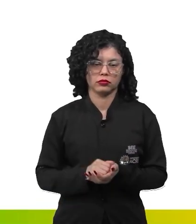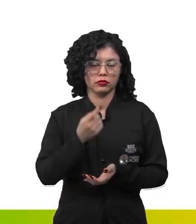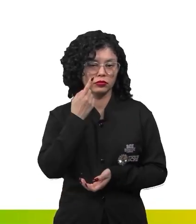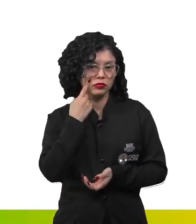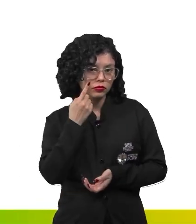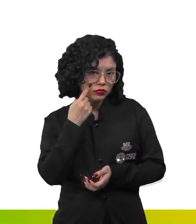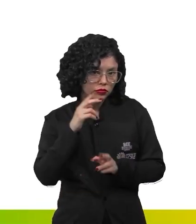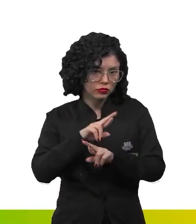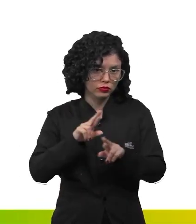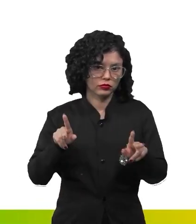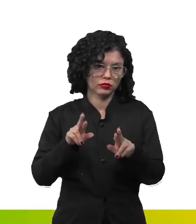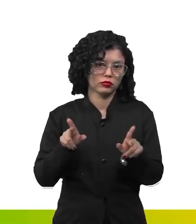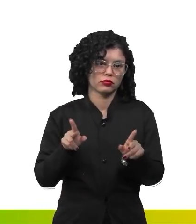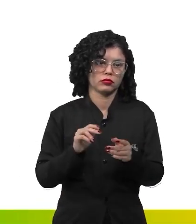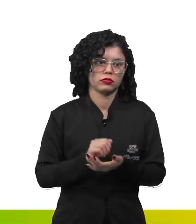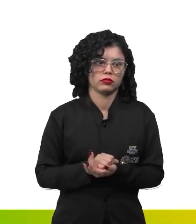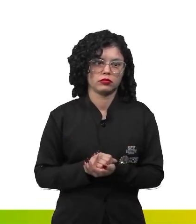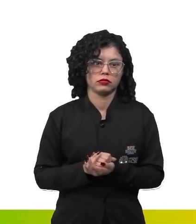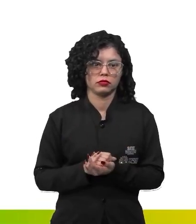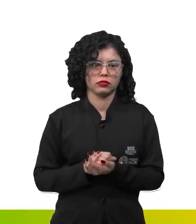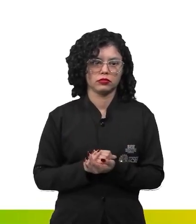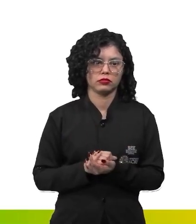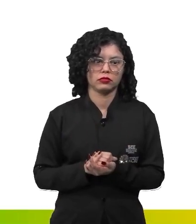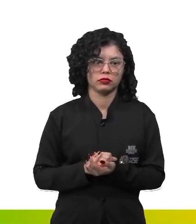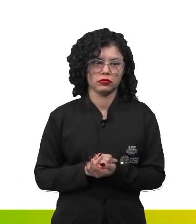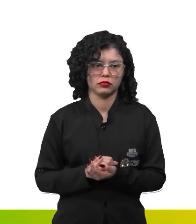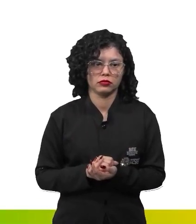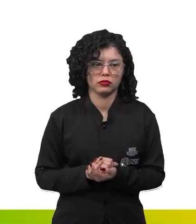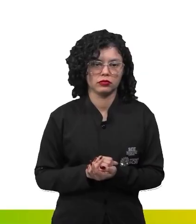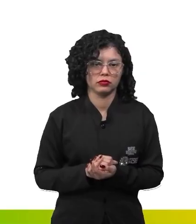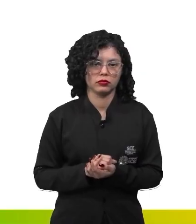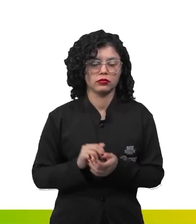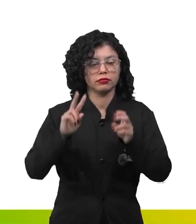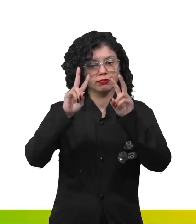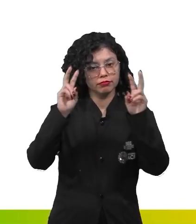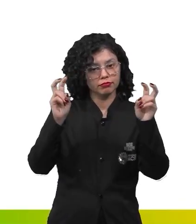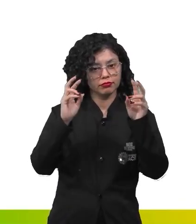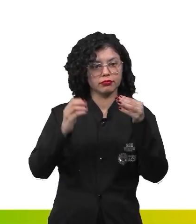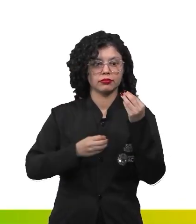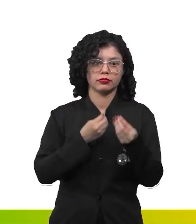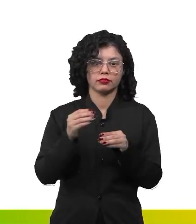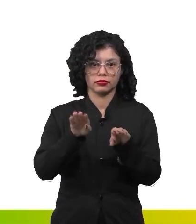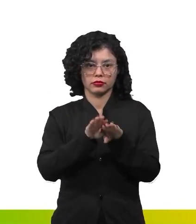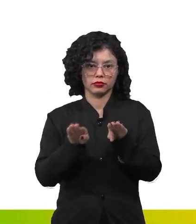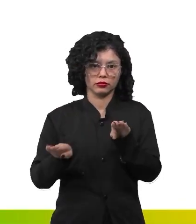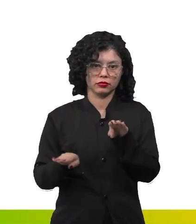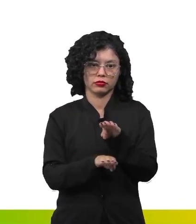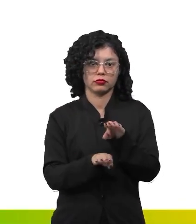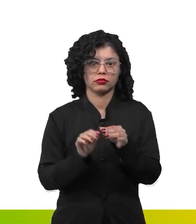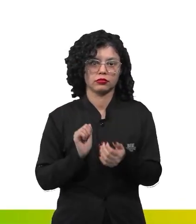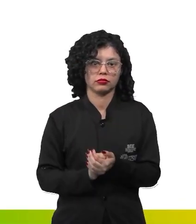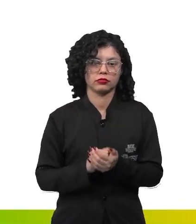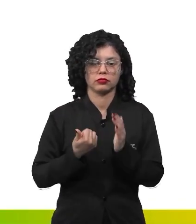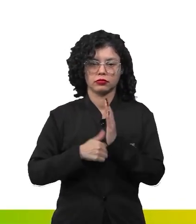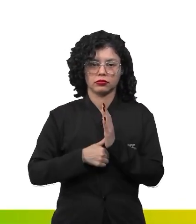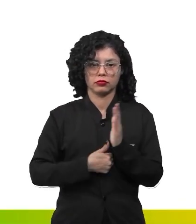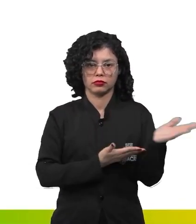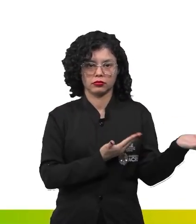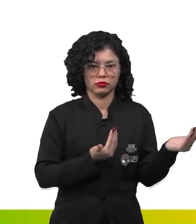olhar justamente para esse tipo de estudo, e aborda temas como desigualdade,